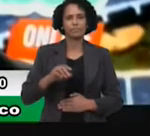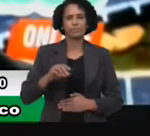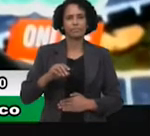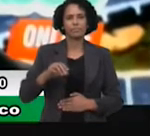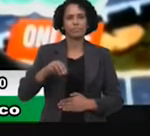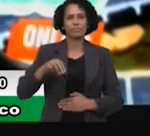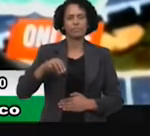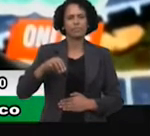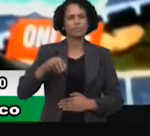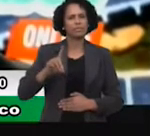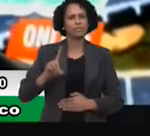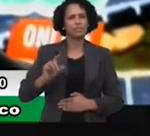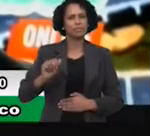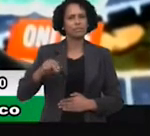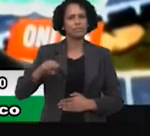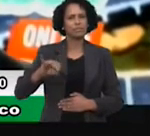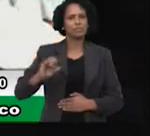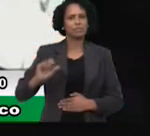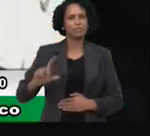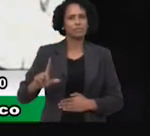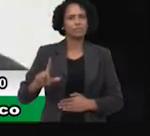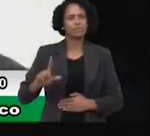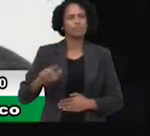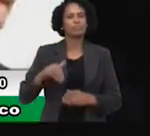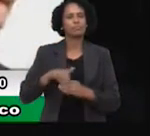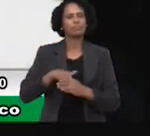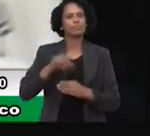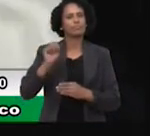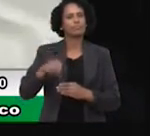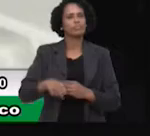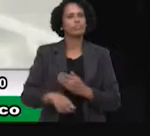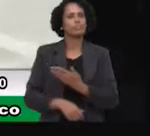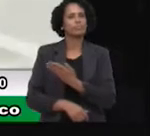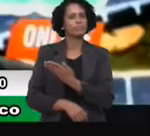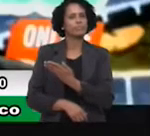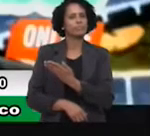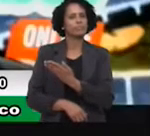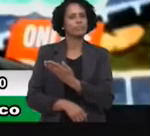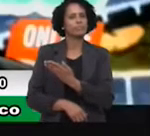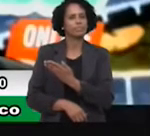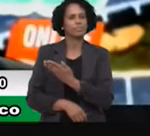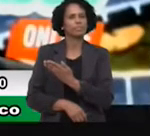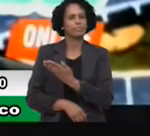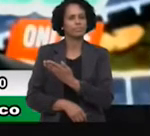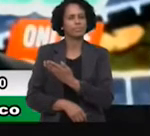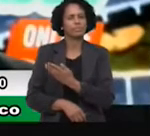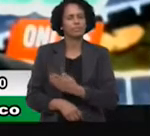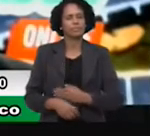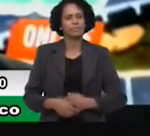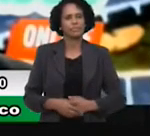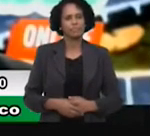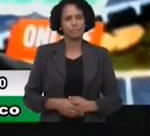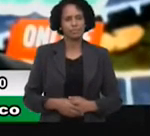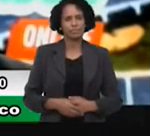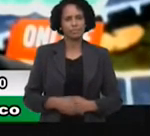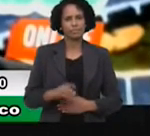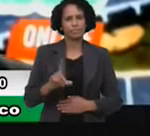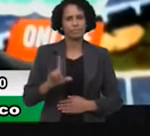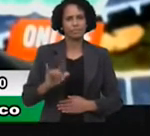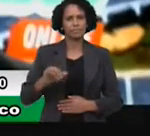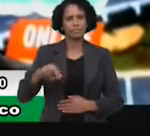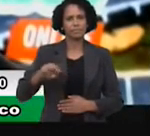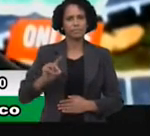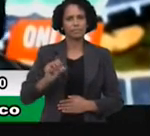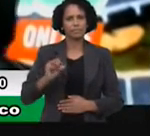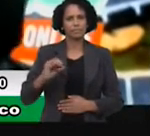Vossa Excelência? Voto sim, Ricardo. Registrado o voto sim, nobre vereador Daniel Matias. Doutor Lindoso, vereador, como